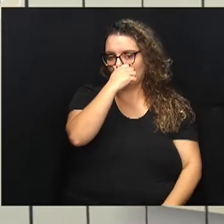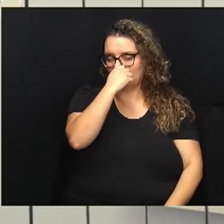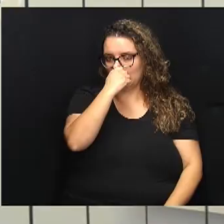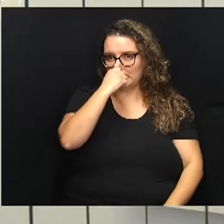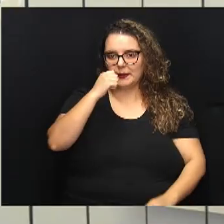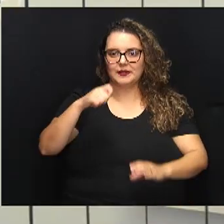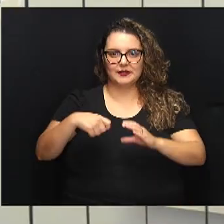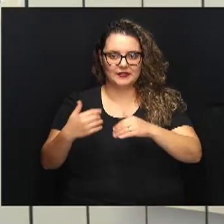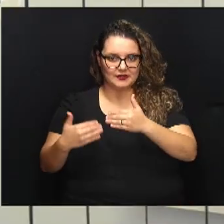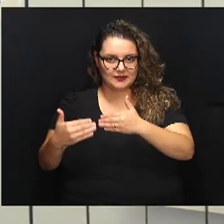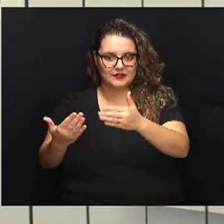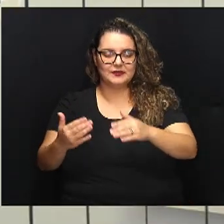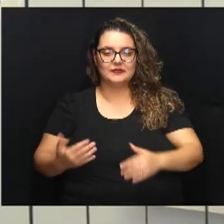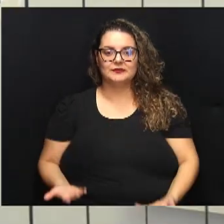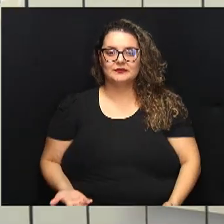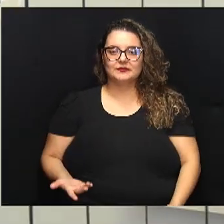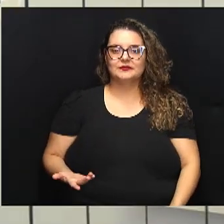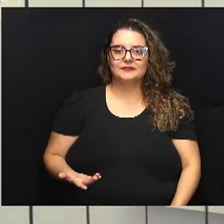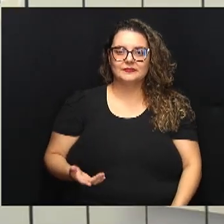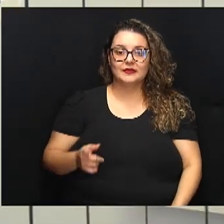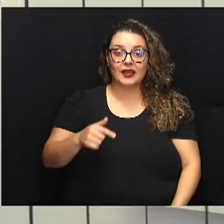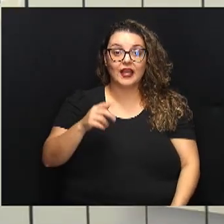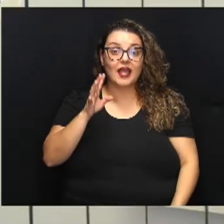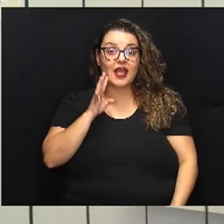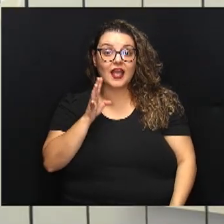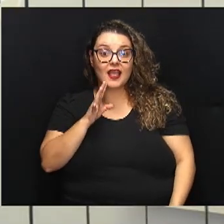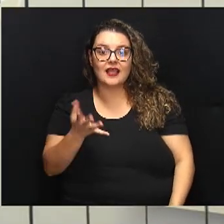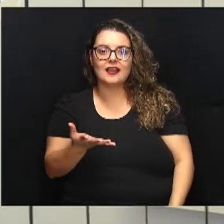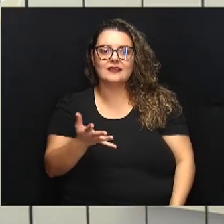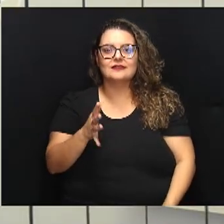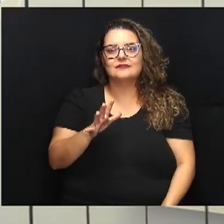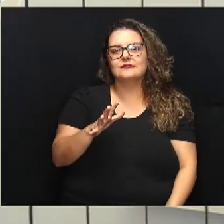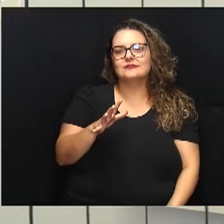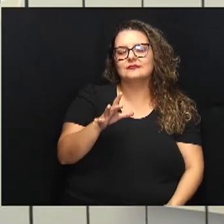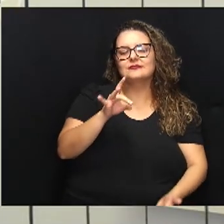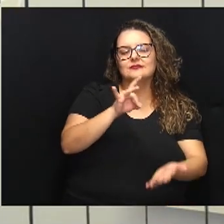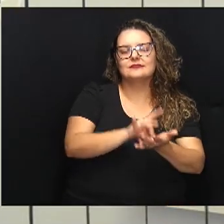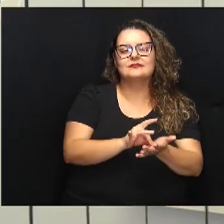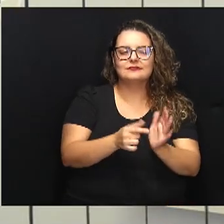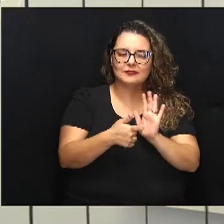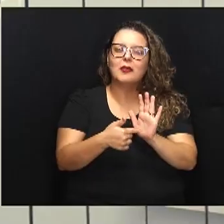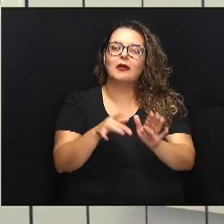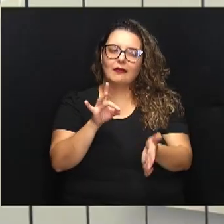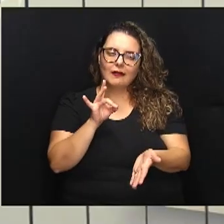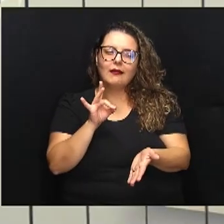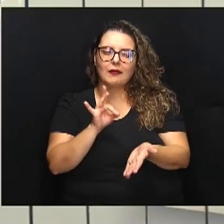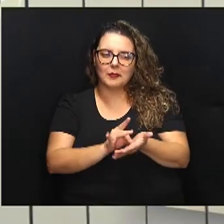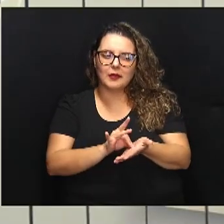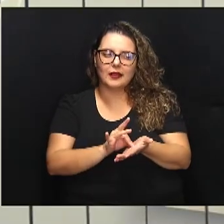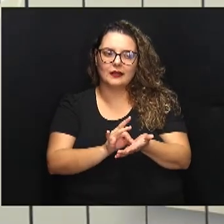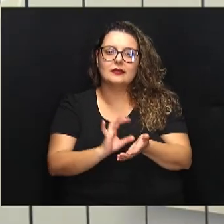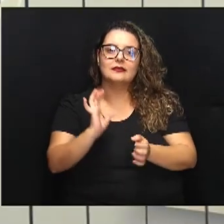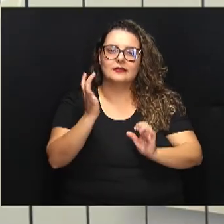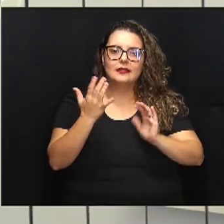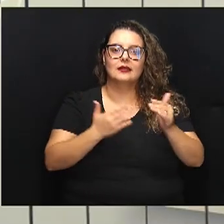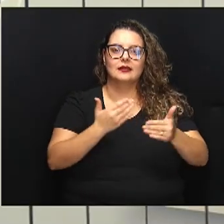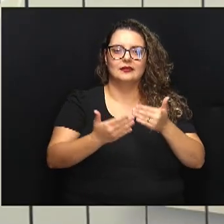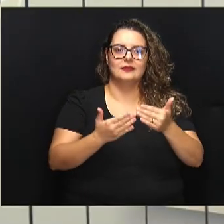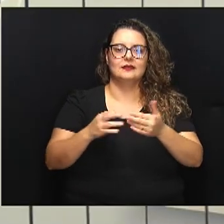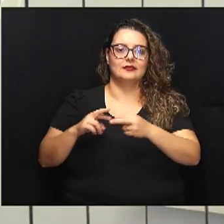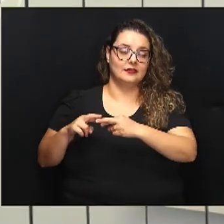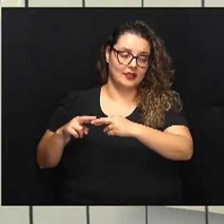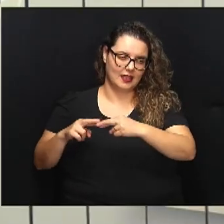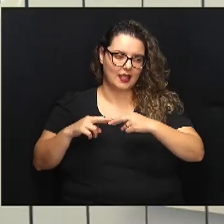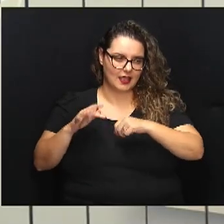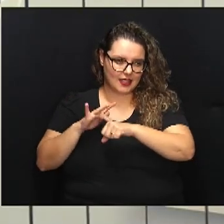se desenvolve. É engraçado, mas de fato mostra uma realidade, tem acontecido isso mesmo. A rede